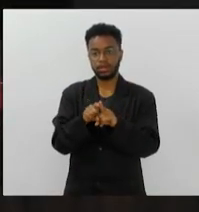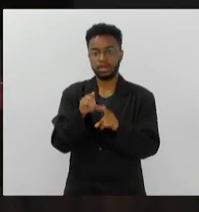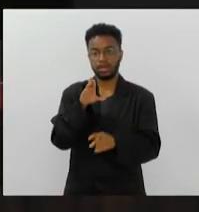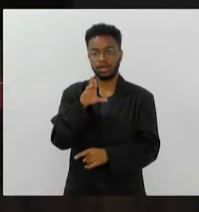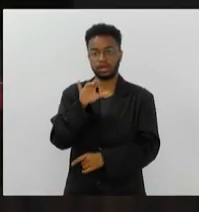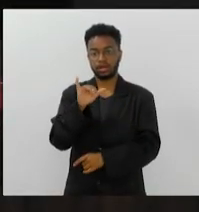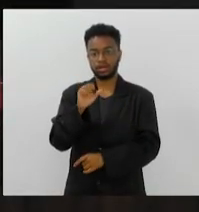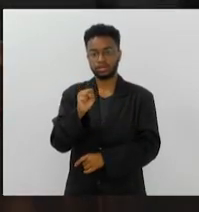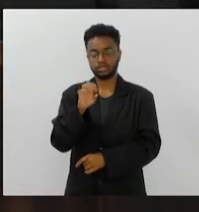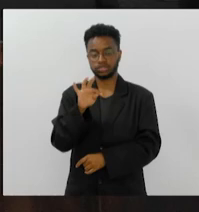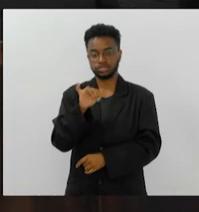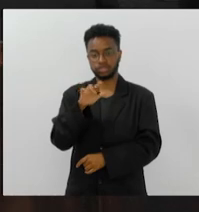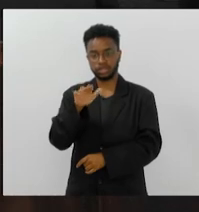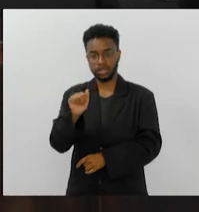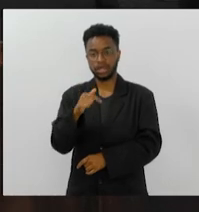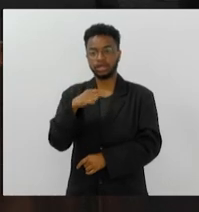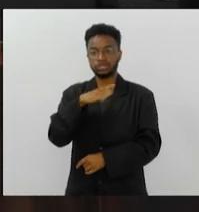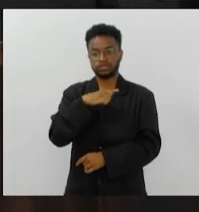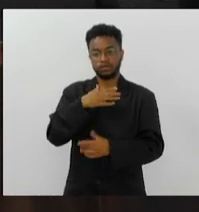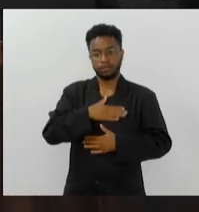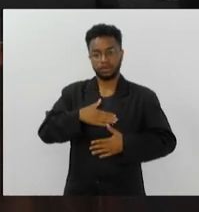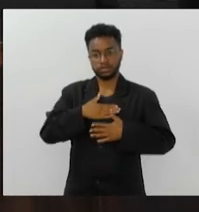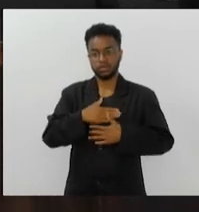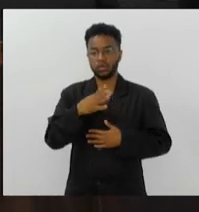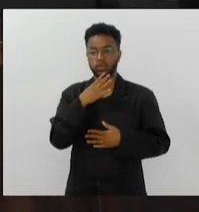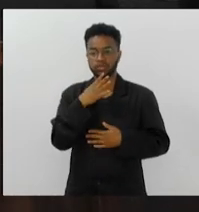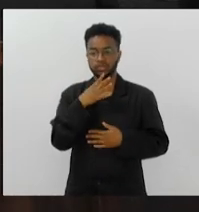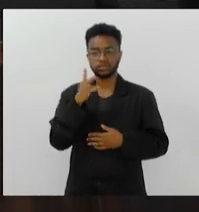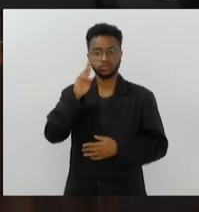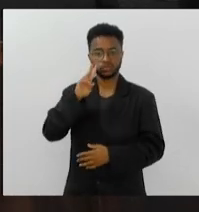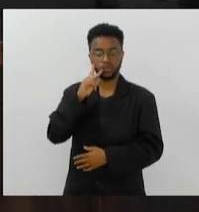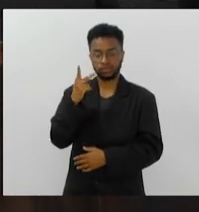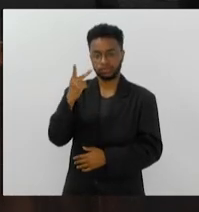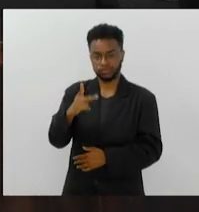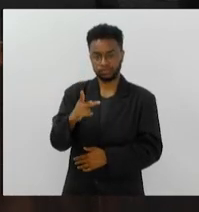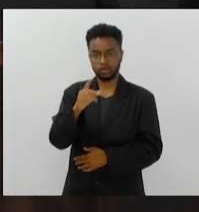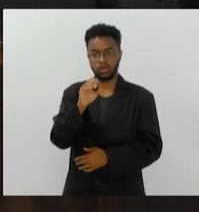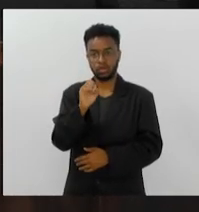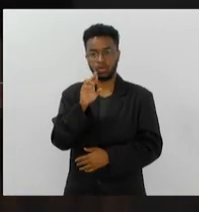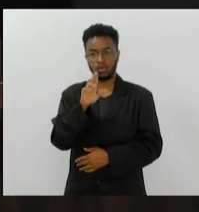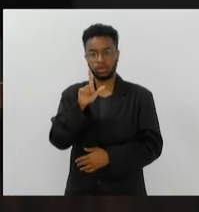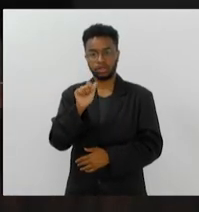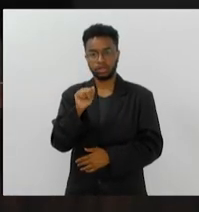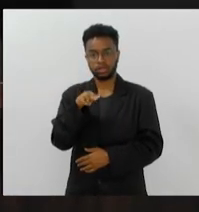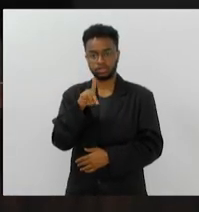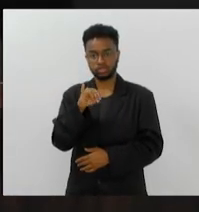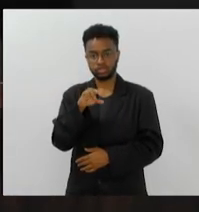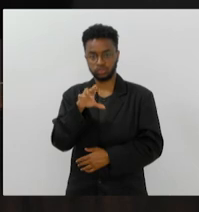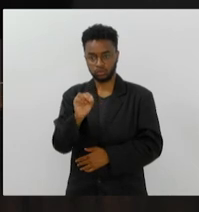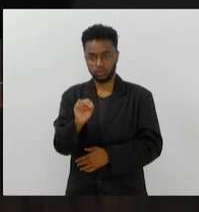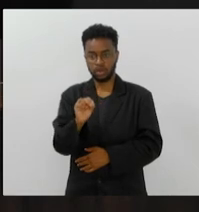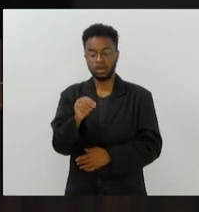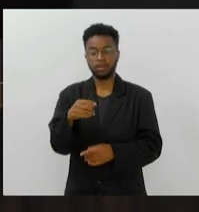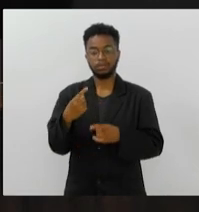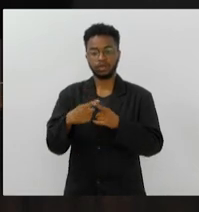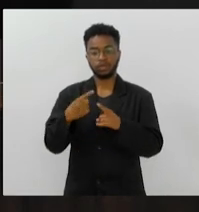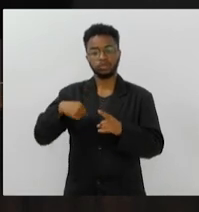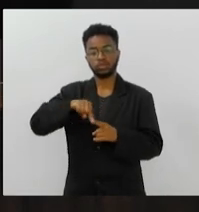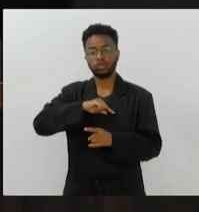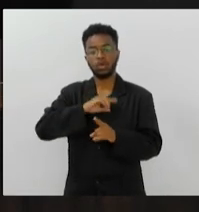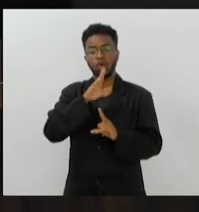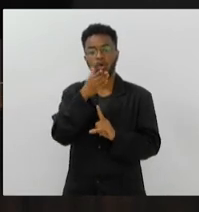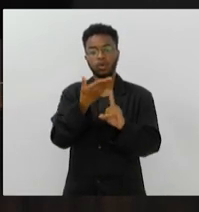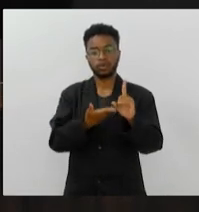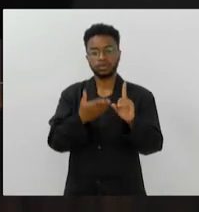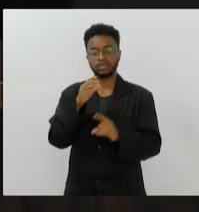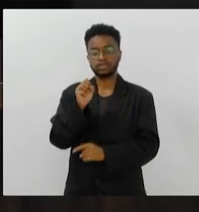tive o prazer de conhecer a história tão bonita do seu Orlandino aqui, quando nós homenageamos a doutora Sirlene, com